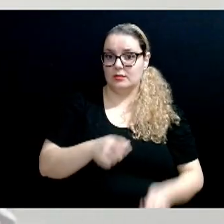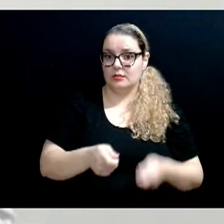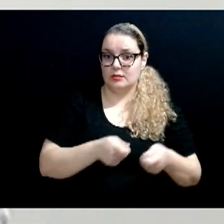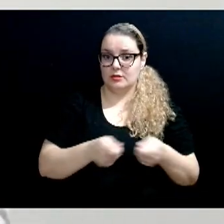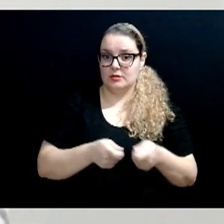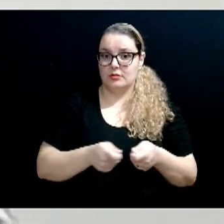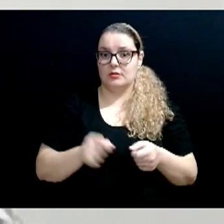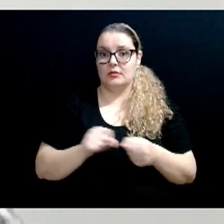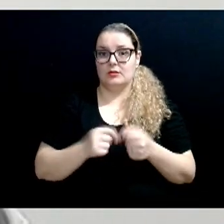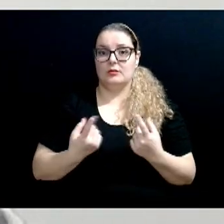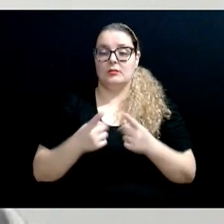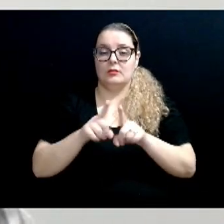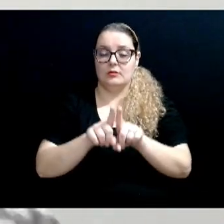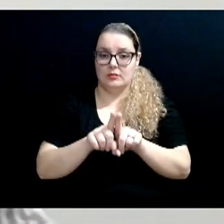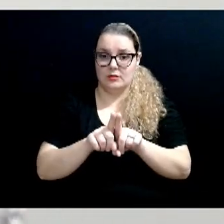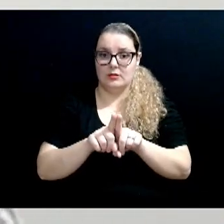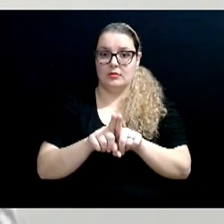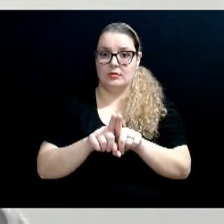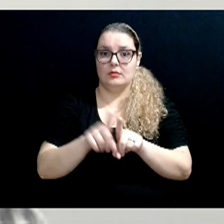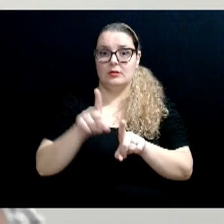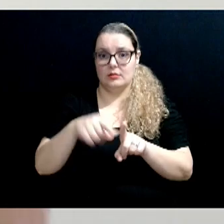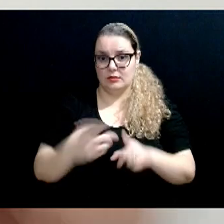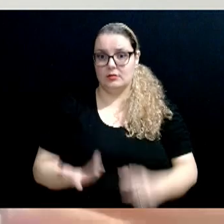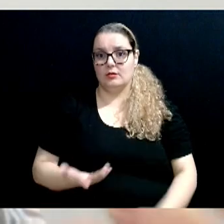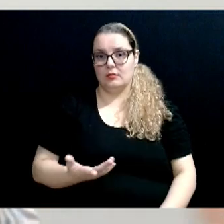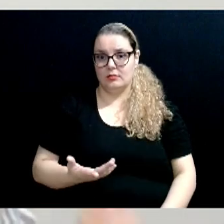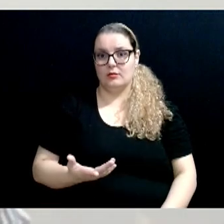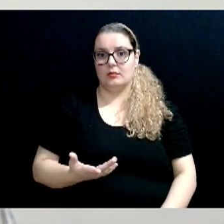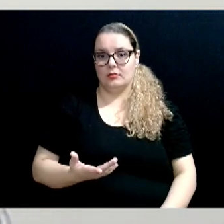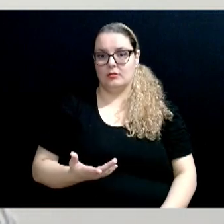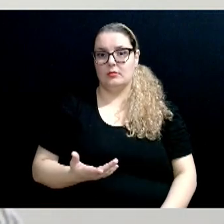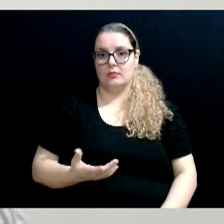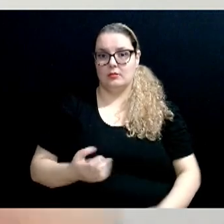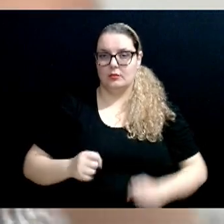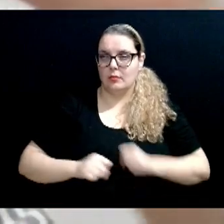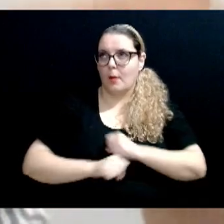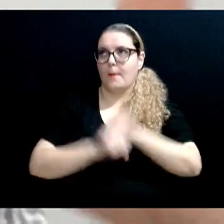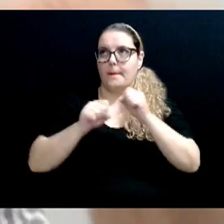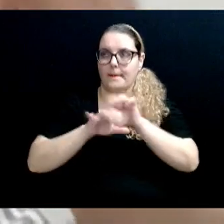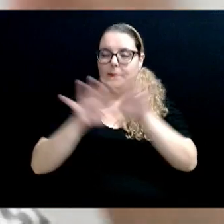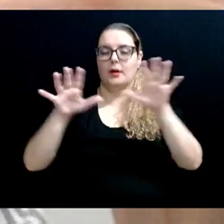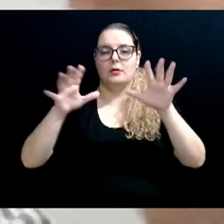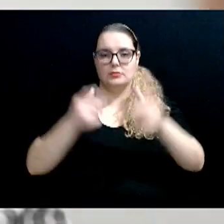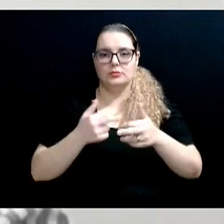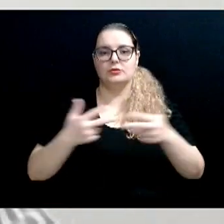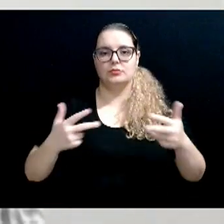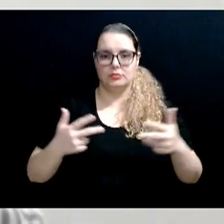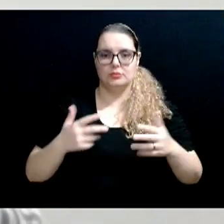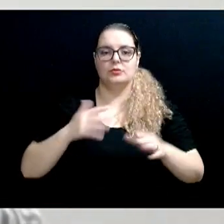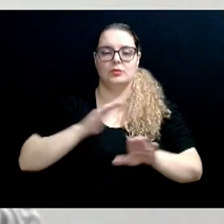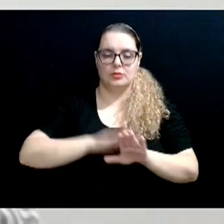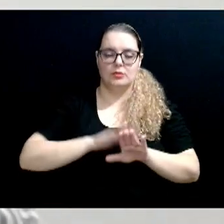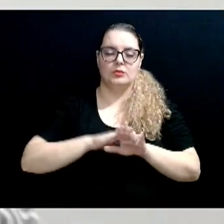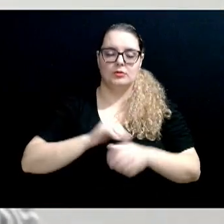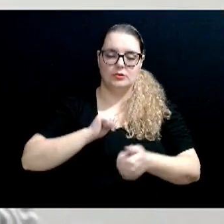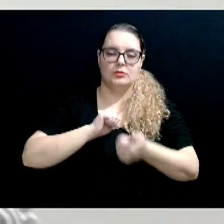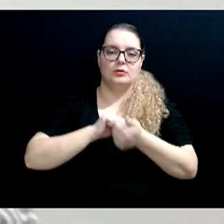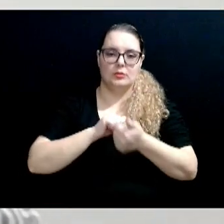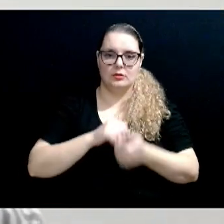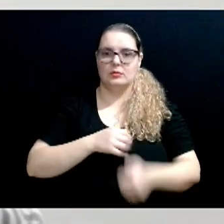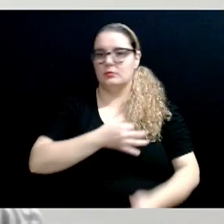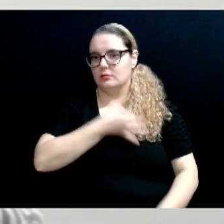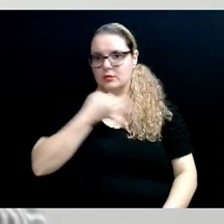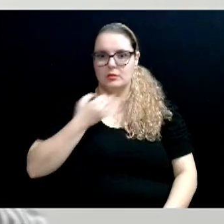e isso acaba sendo um booster mesmo, acaba sendo uma ação de propulsão de qualidade, de nível de qualidade e segurança